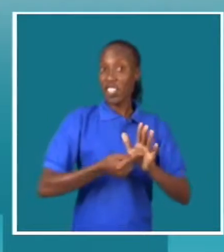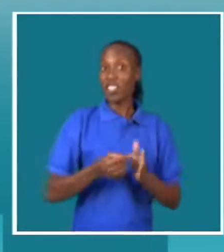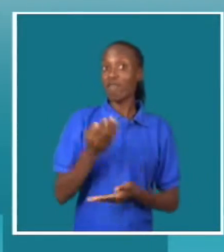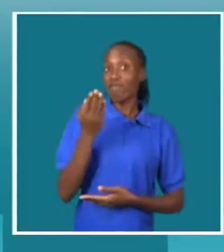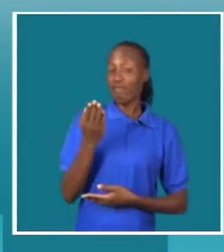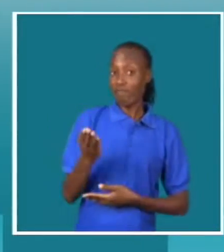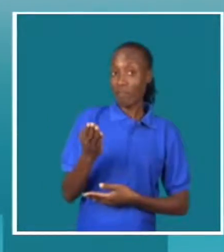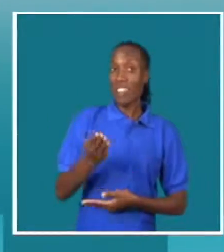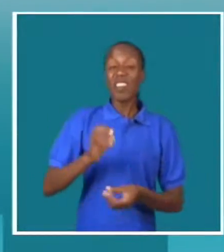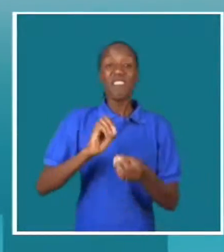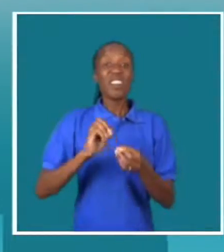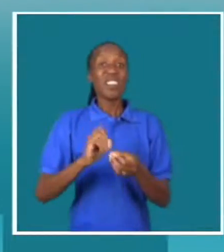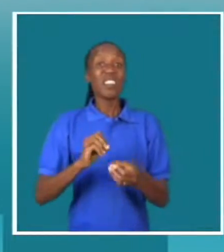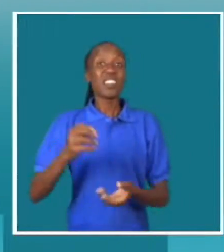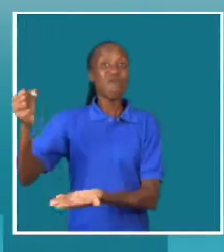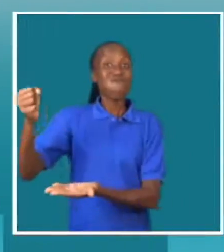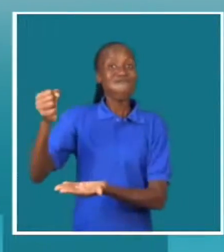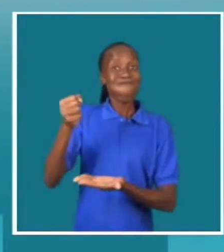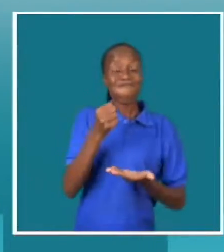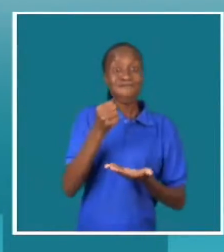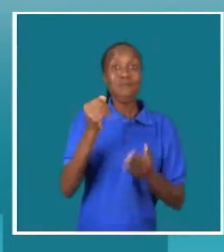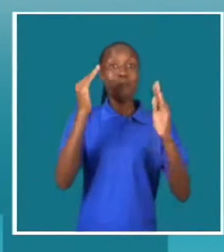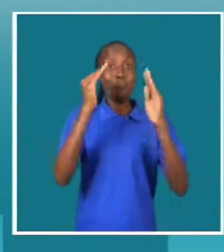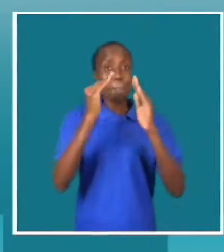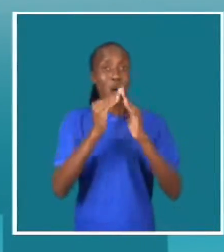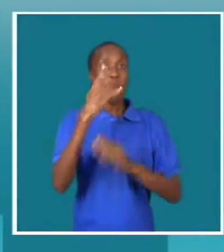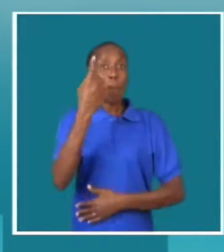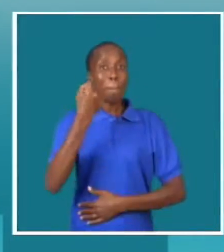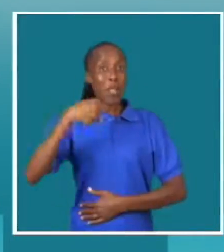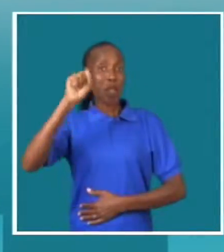A prova levando para casa um milhão de miticais. Beleza. Beleza. Beleza.